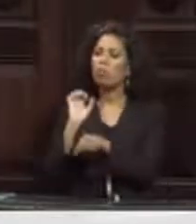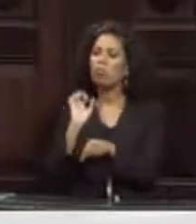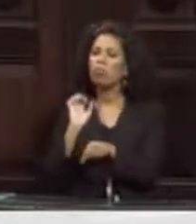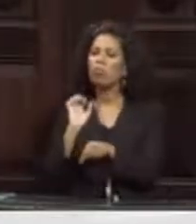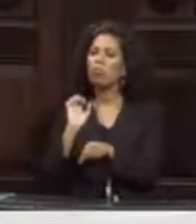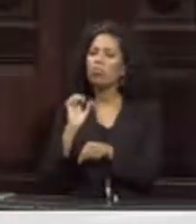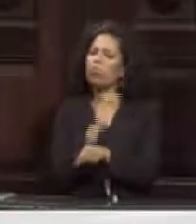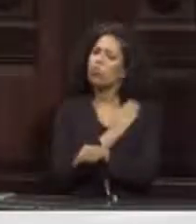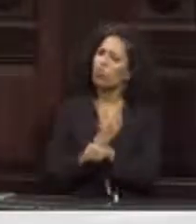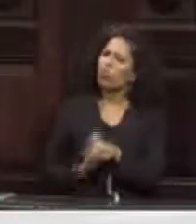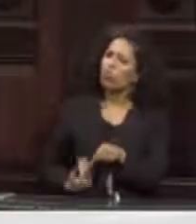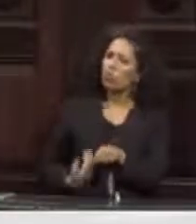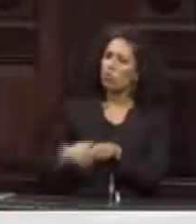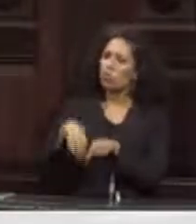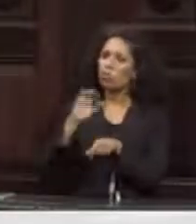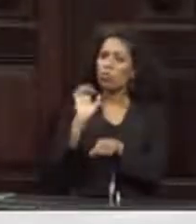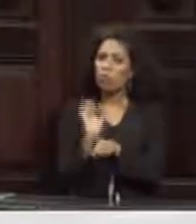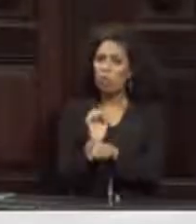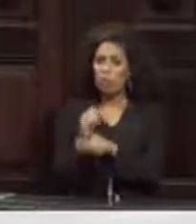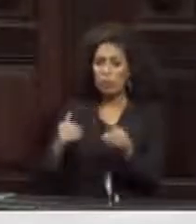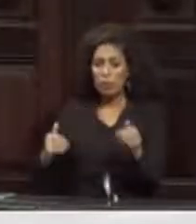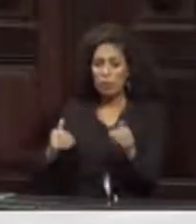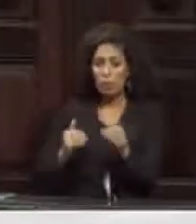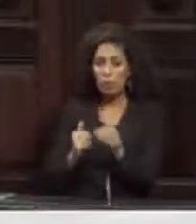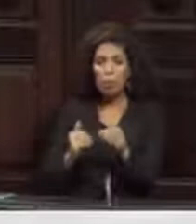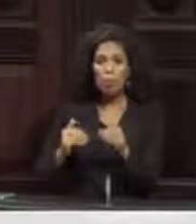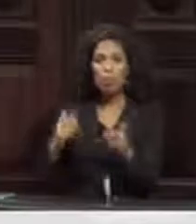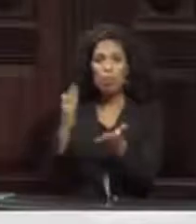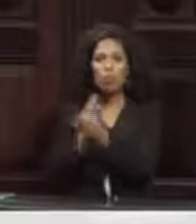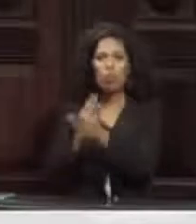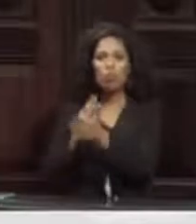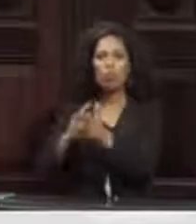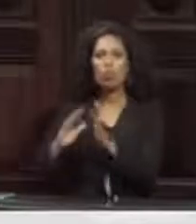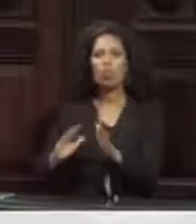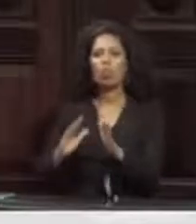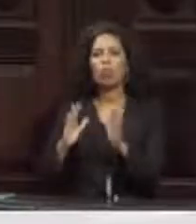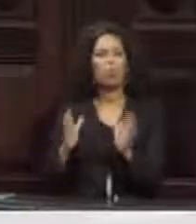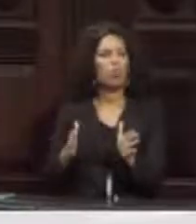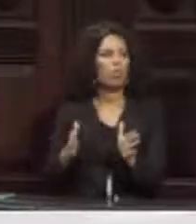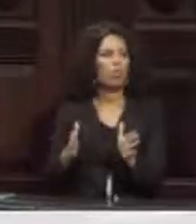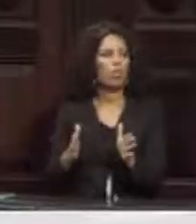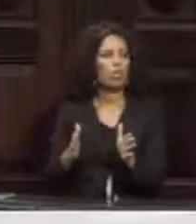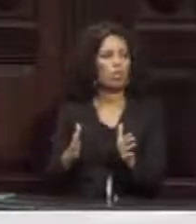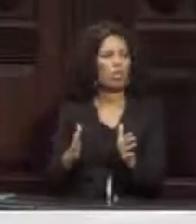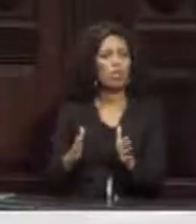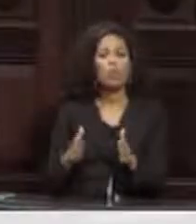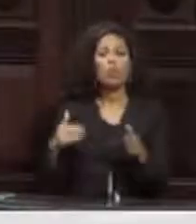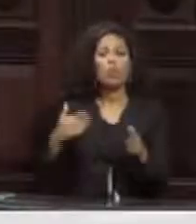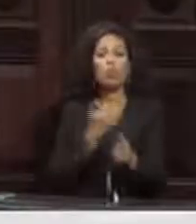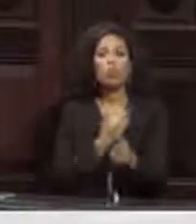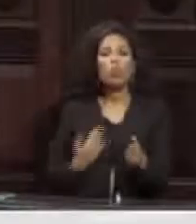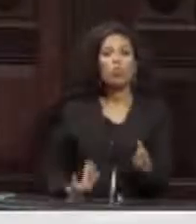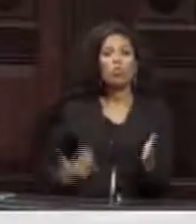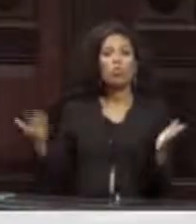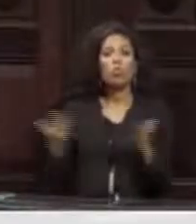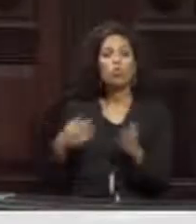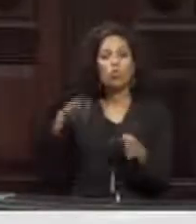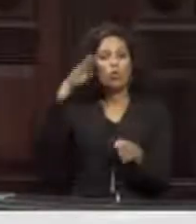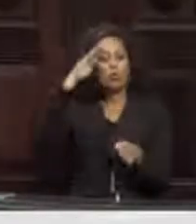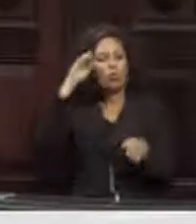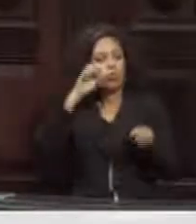regressiva, para um governo, sim, que já está sob o manto da intervenção federal na área